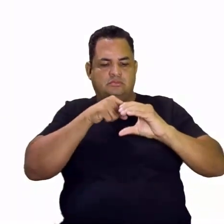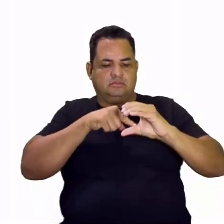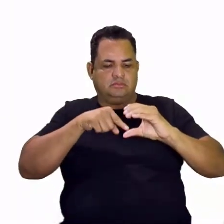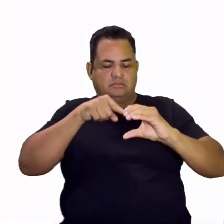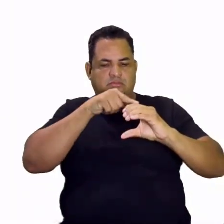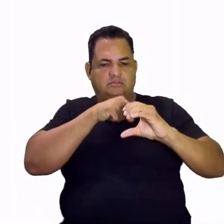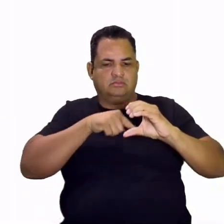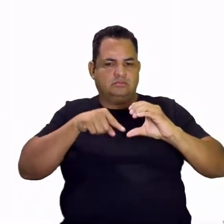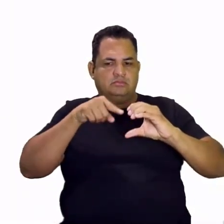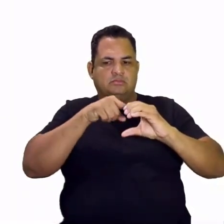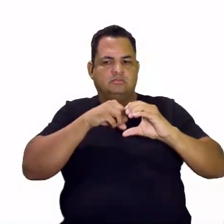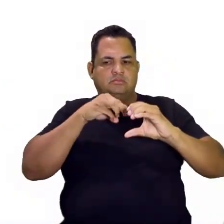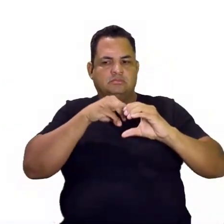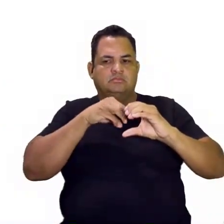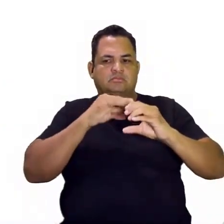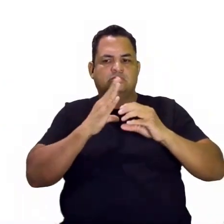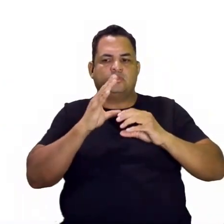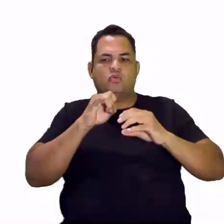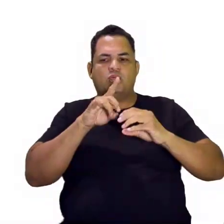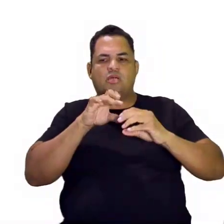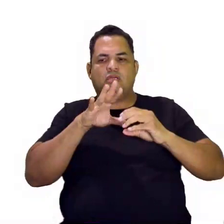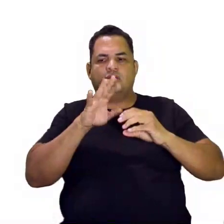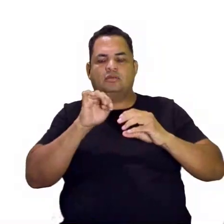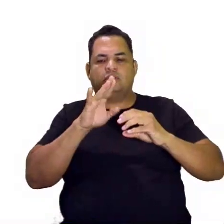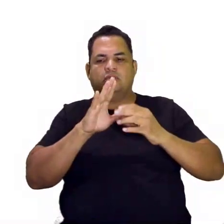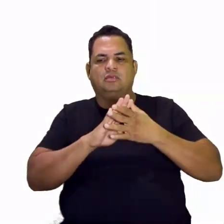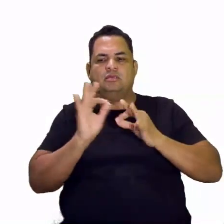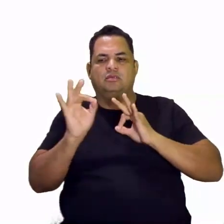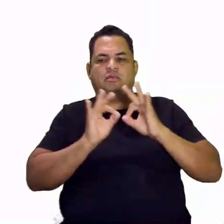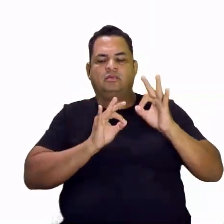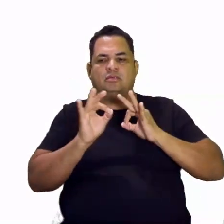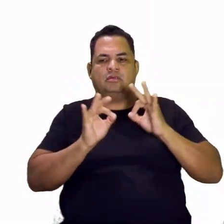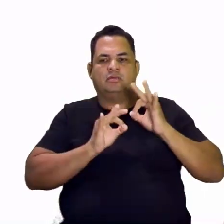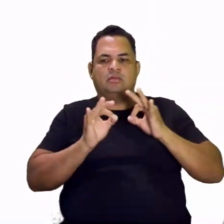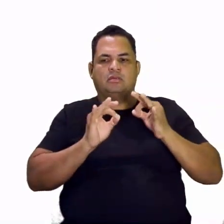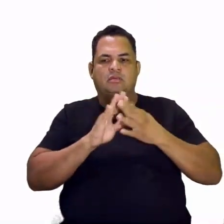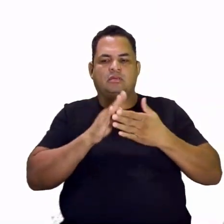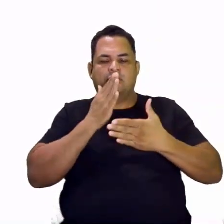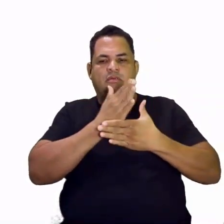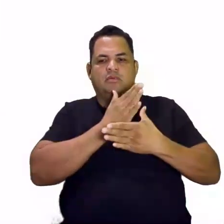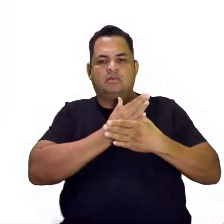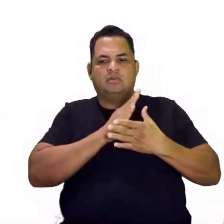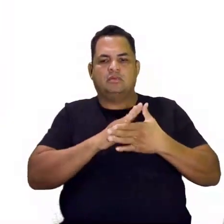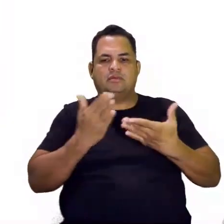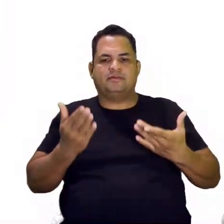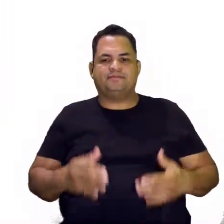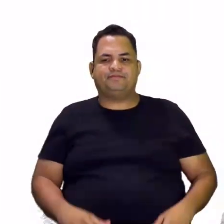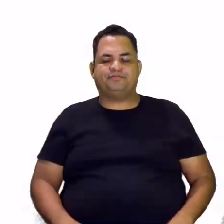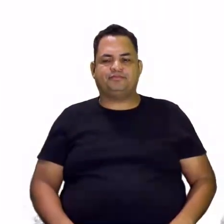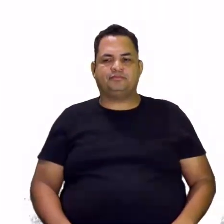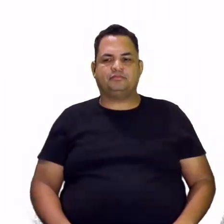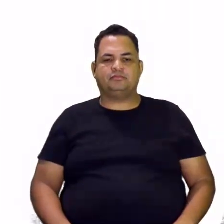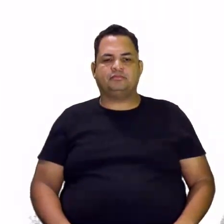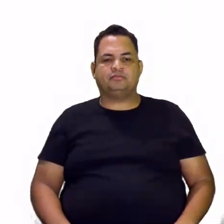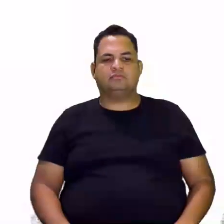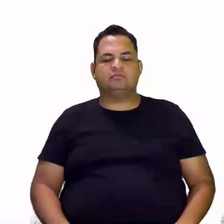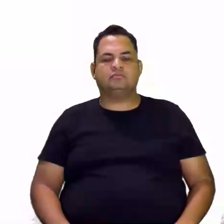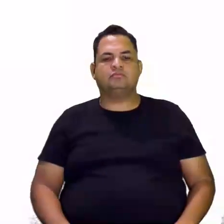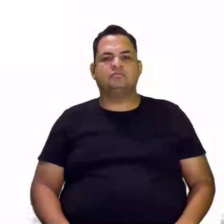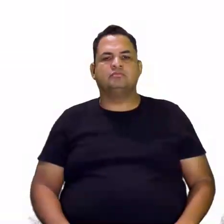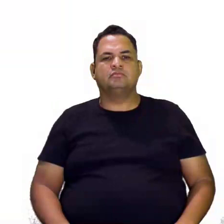membrana nuclear ou carioteca, que vai formar essa divisão do citoplasma para o material genético, que é o